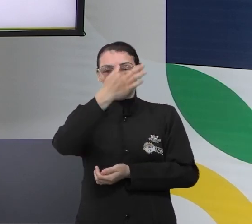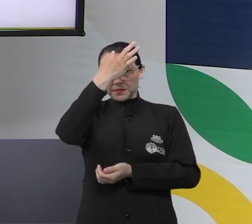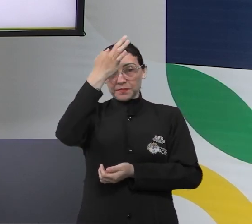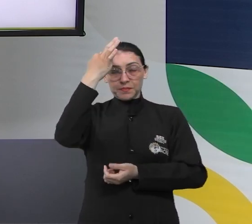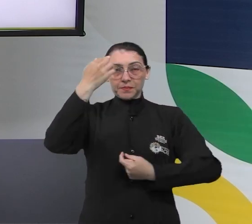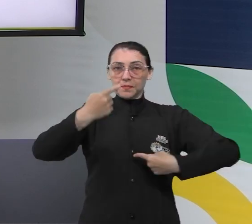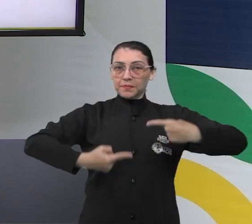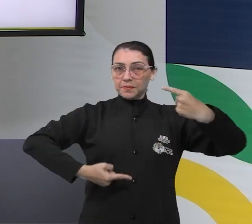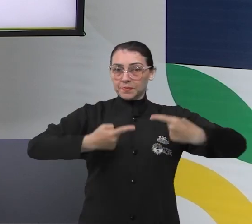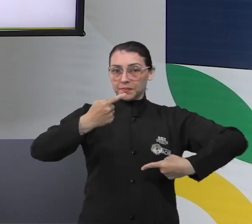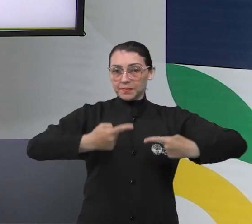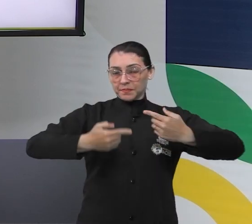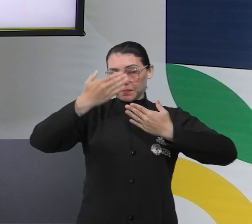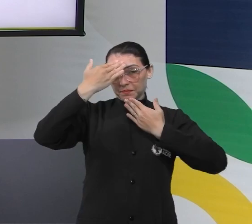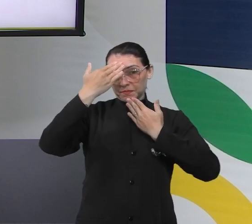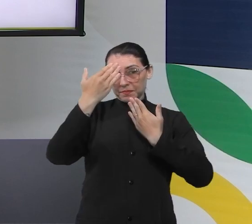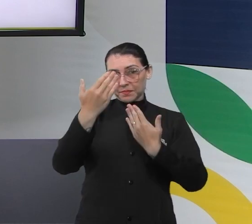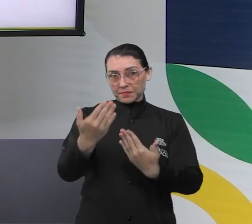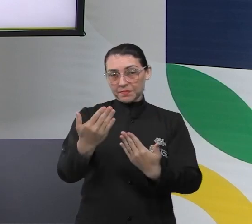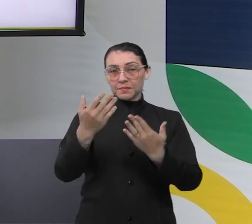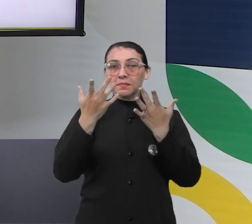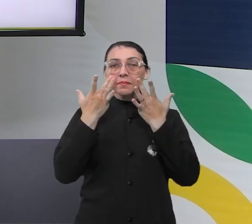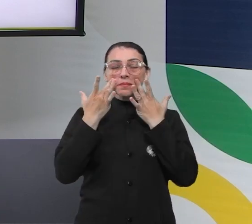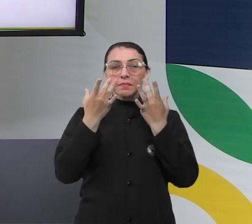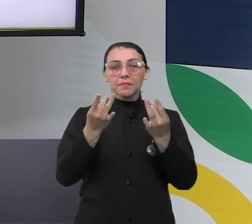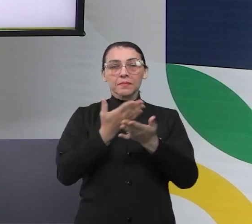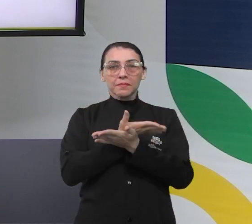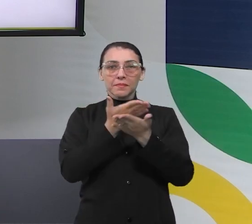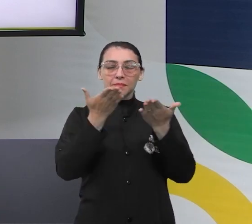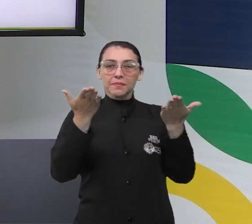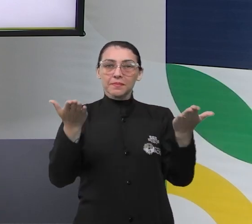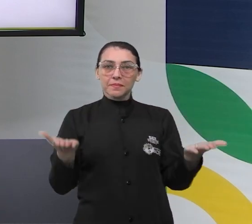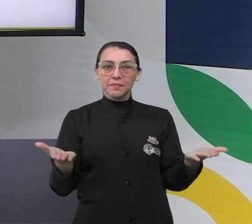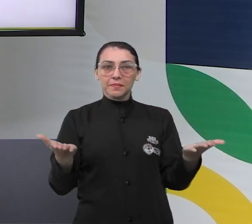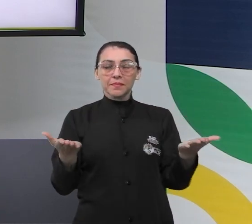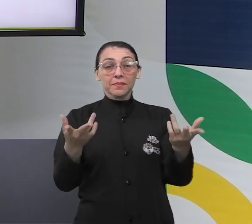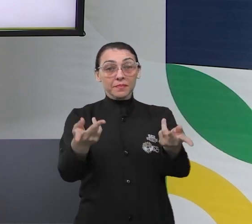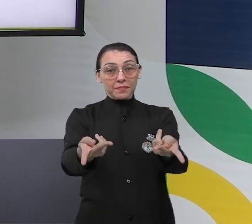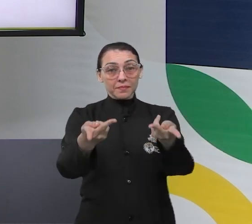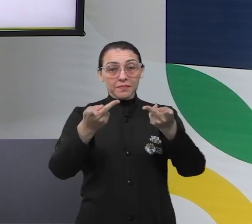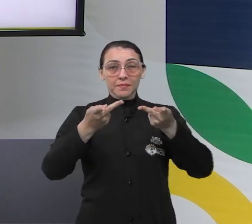filosofia política. Agradeço pela atenção de todos vocês